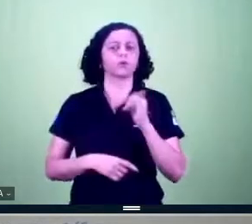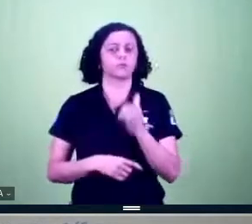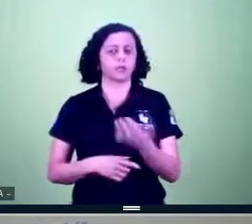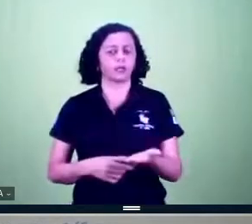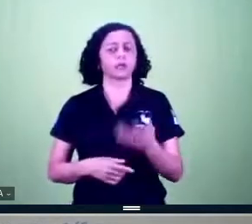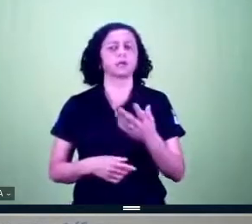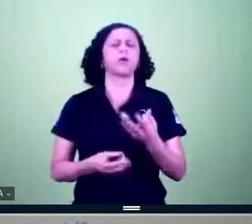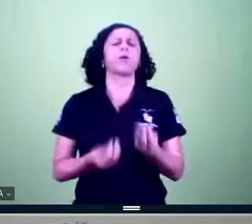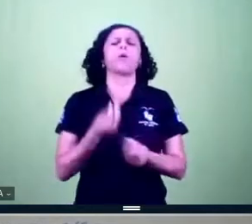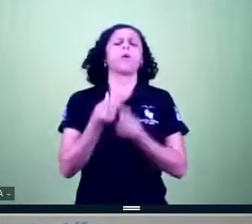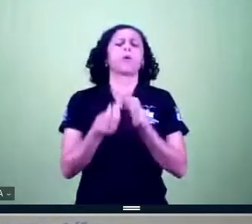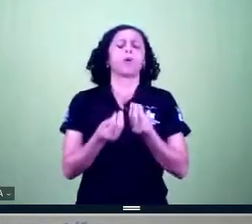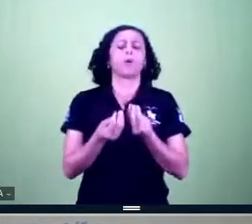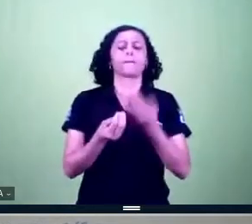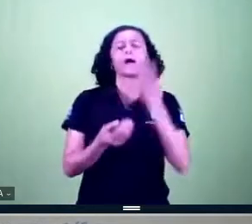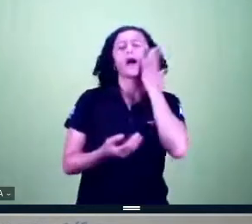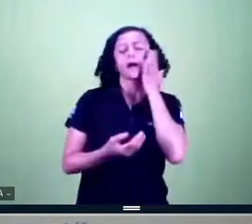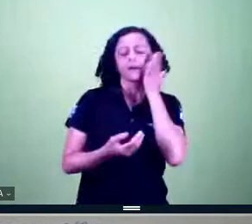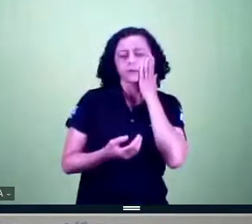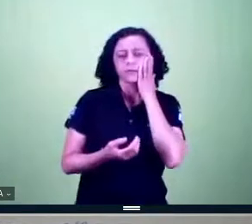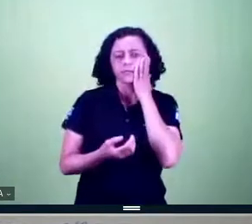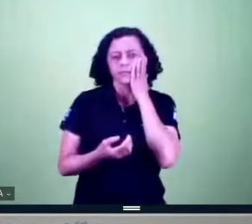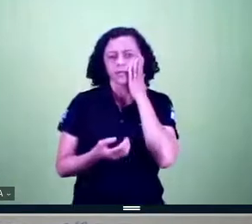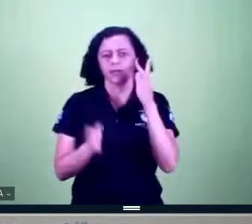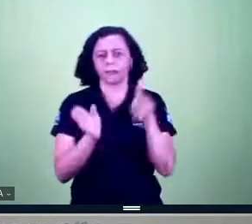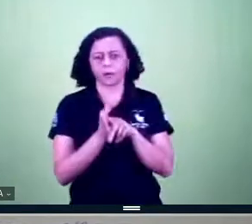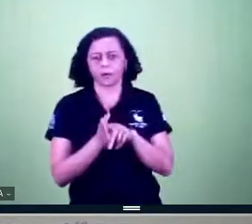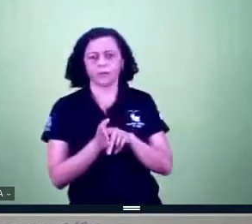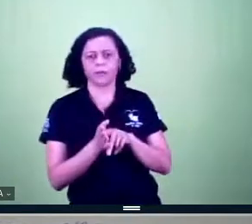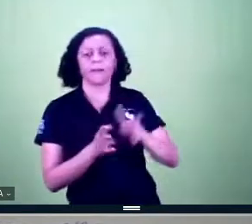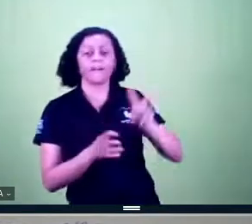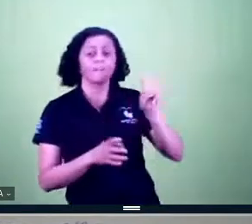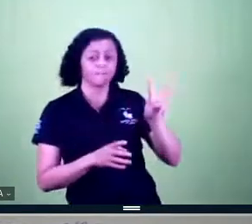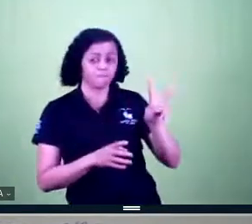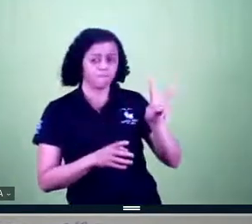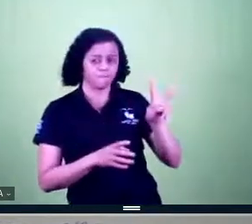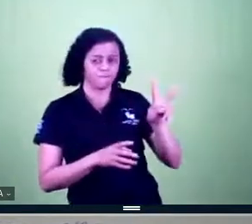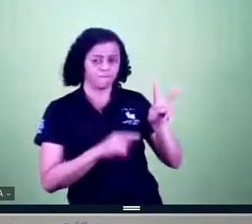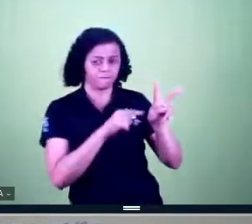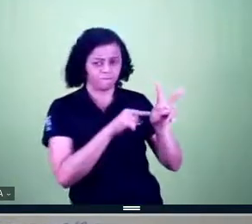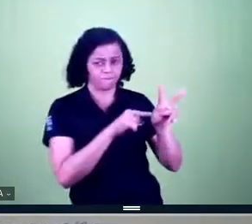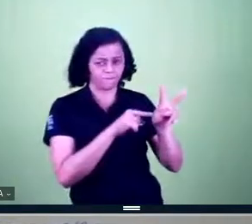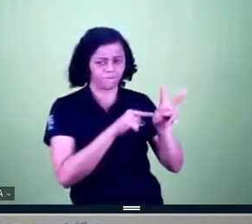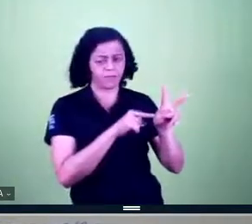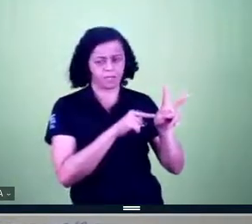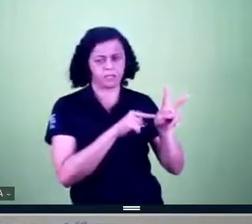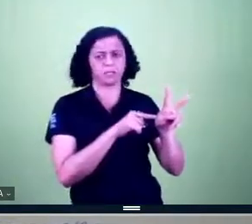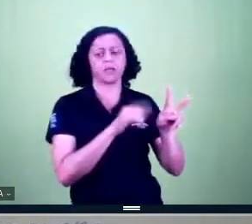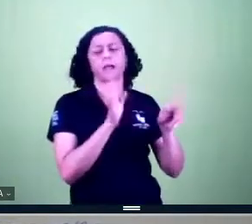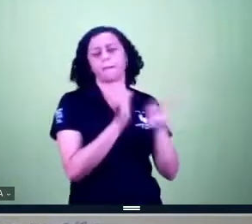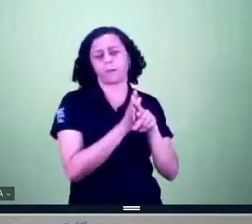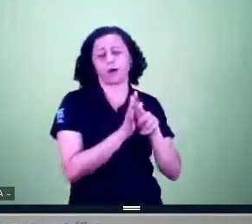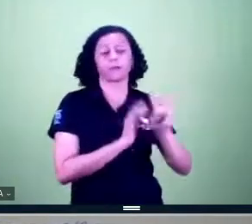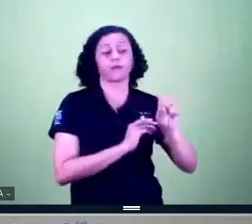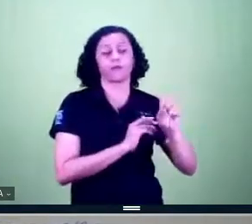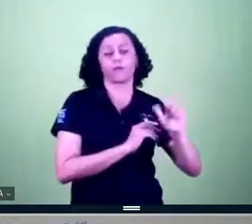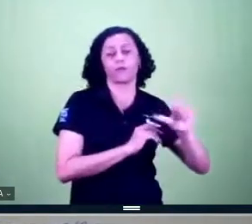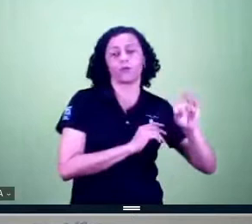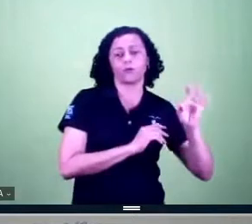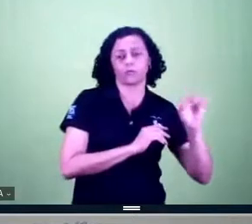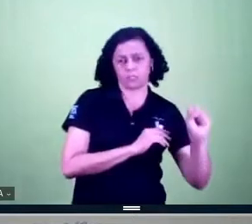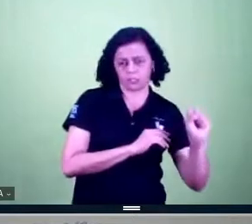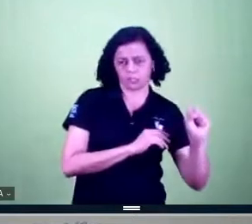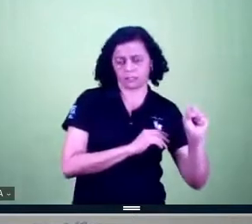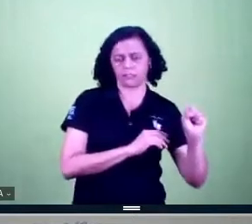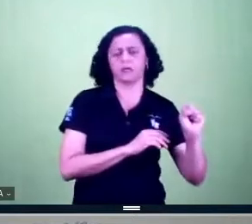tenho uma tensão da fonte aqui, ó, VF, esse F é da fonte, né, V de tensão, que tem 100 volts. Então, como é que eu poderia